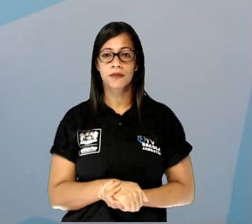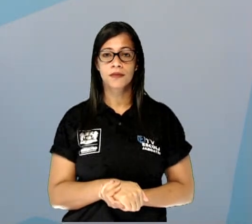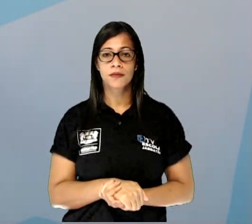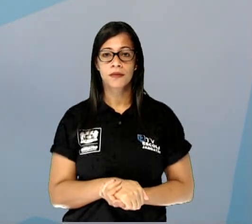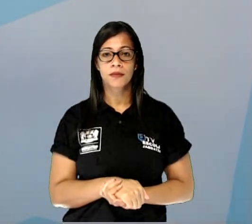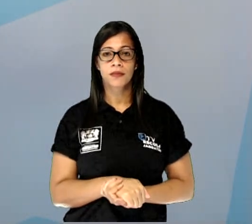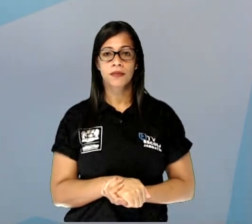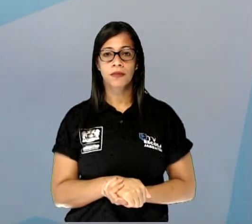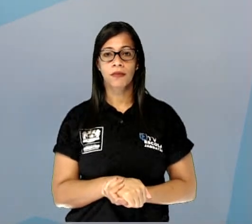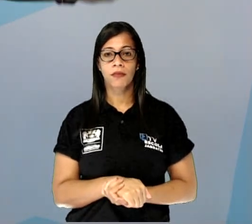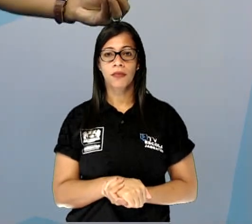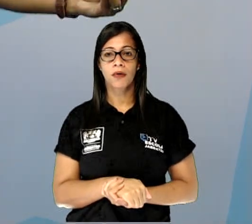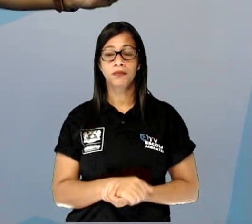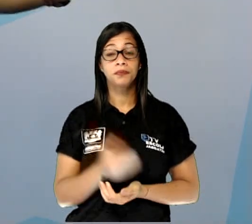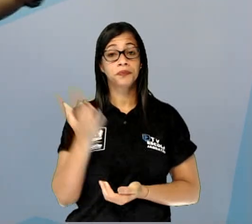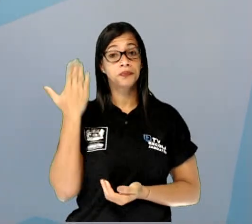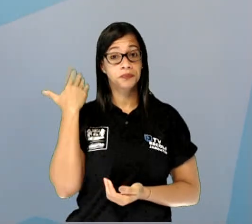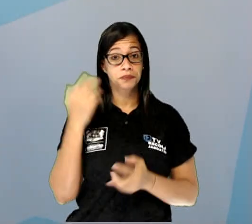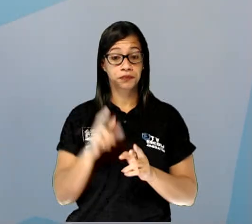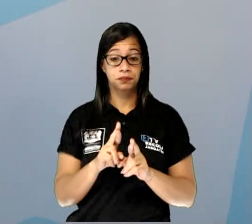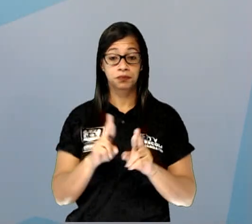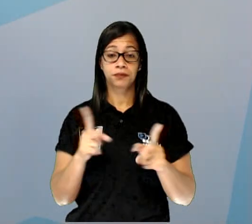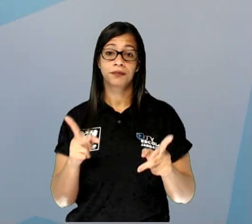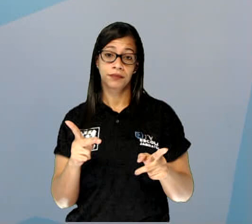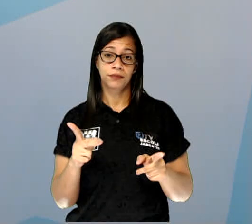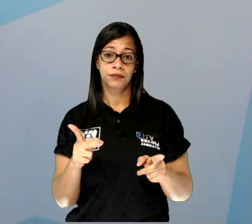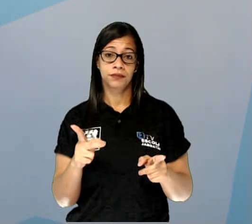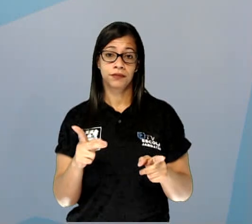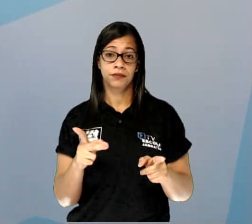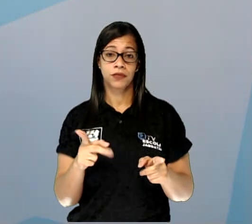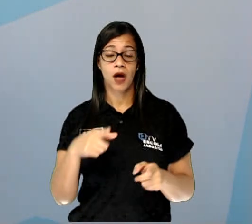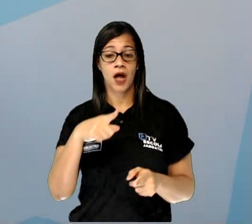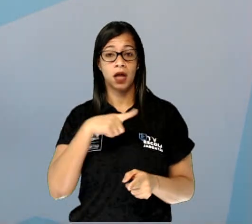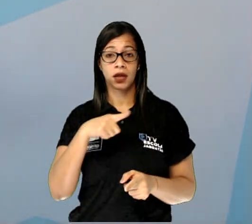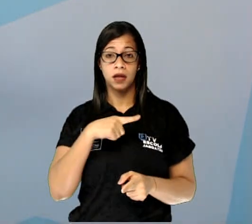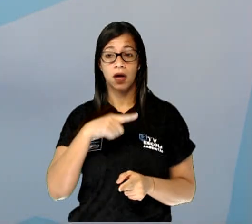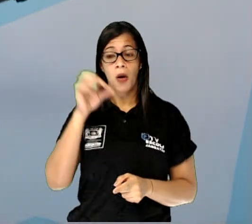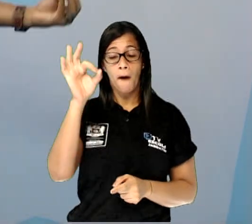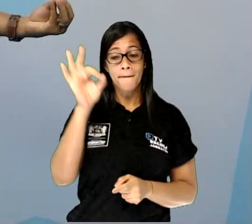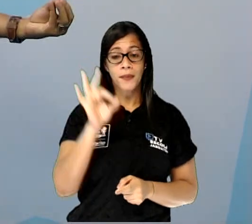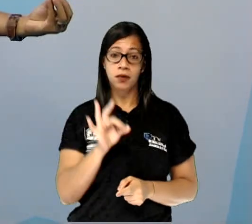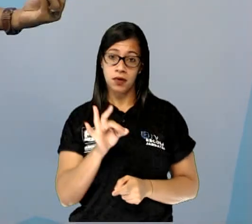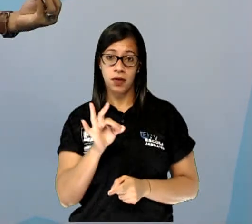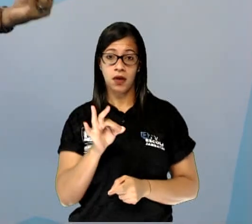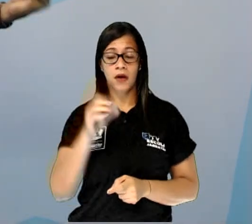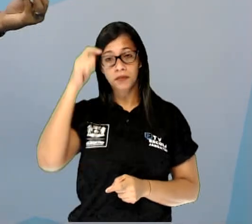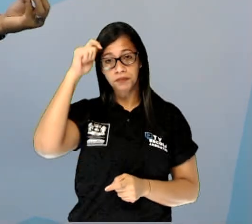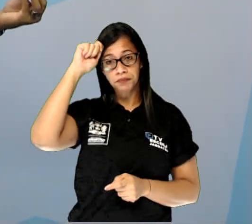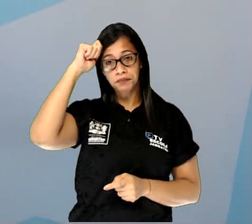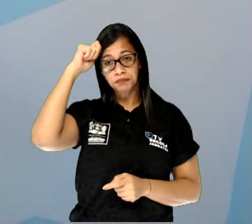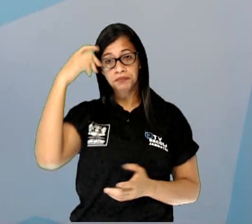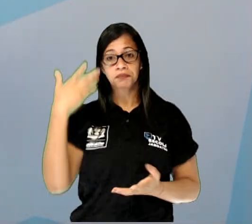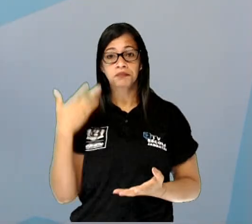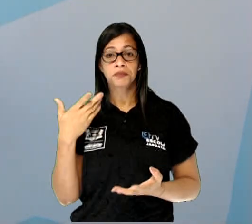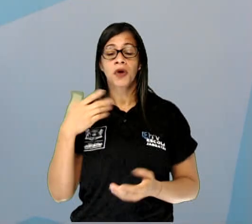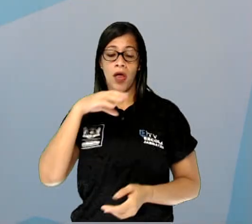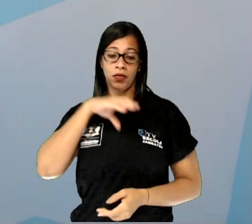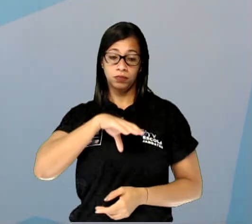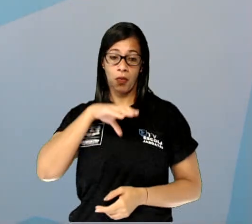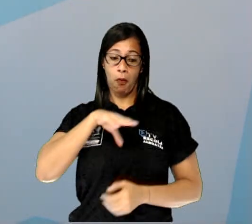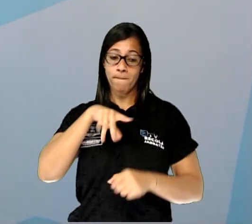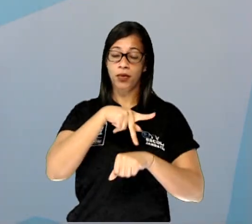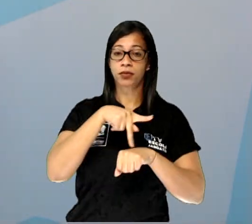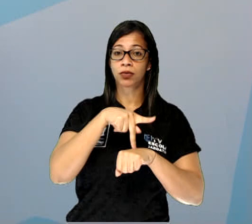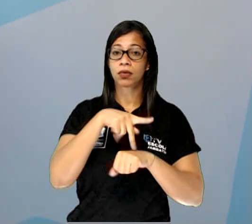tinha o terço dos negros, o terço dos indígenas e o terço dos portugueses. Isso, portugueses. Eles não se consideravam